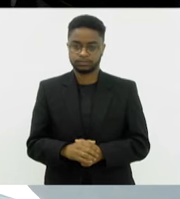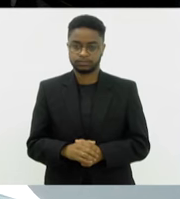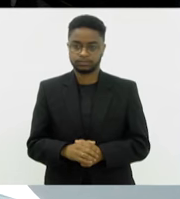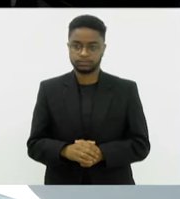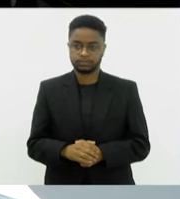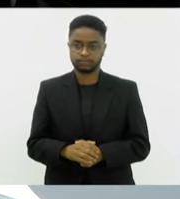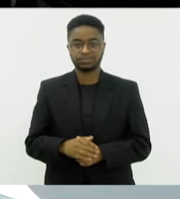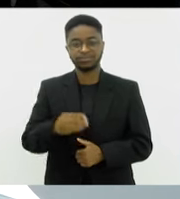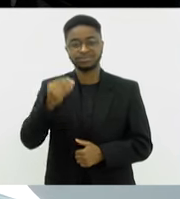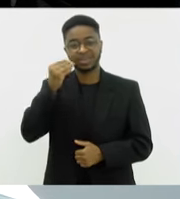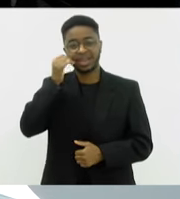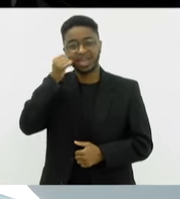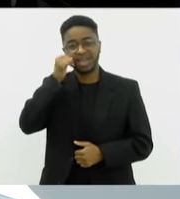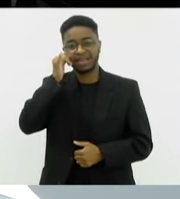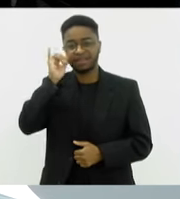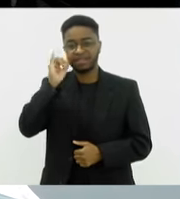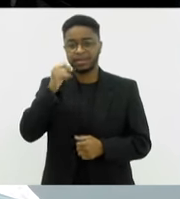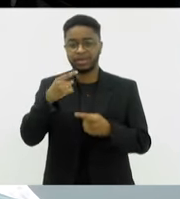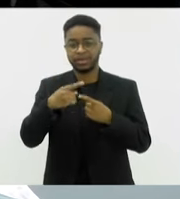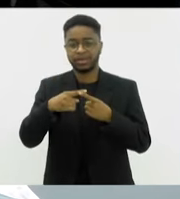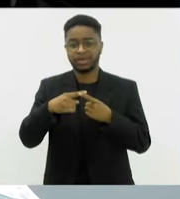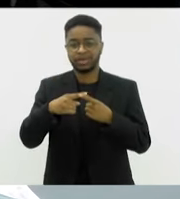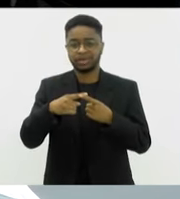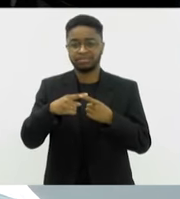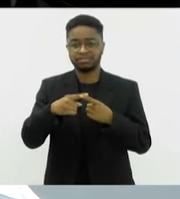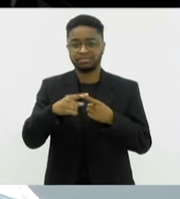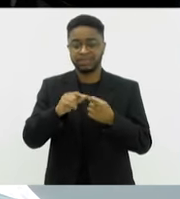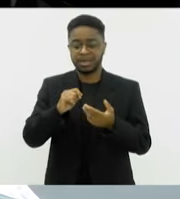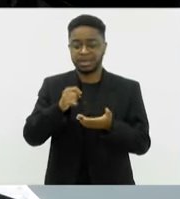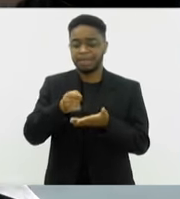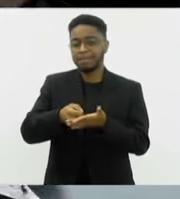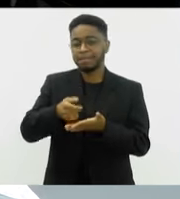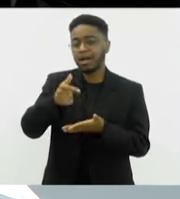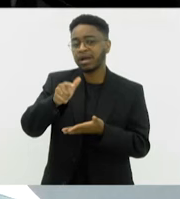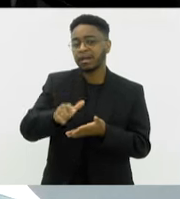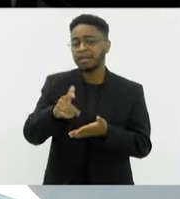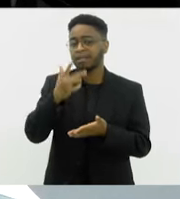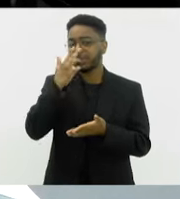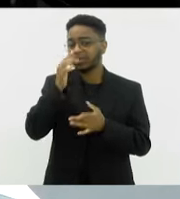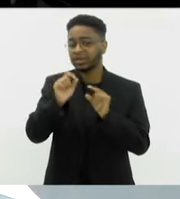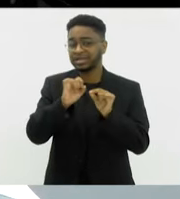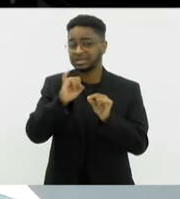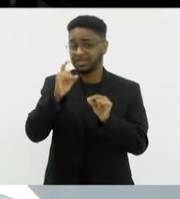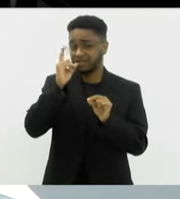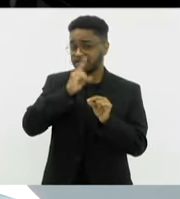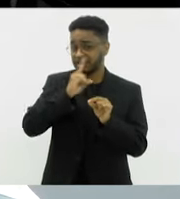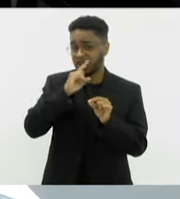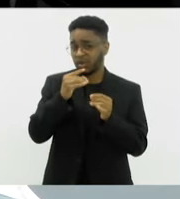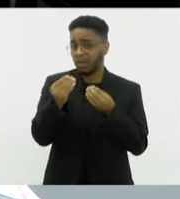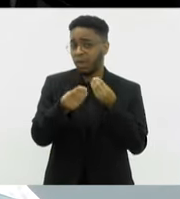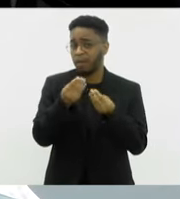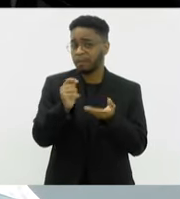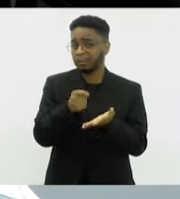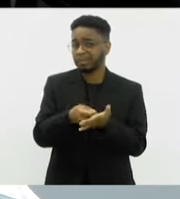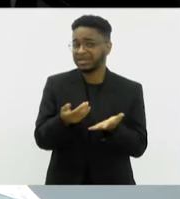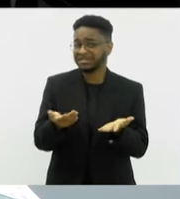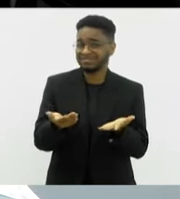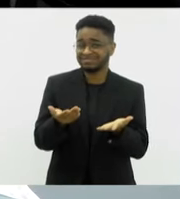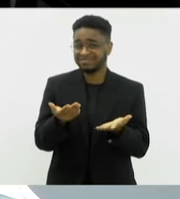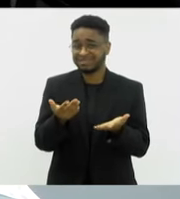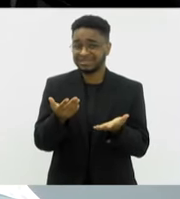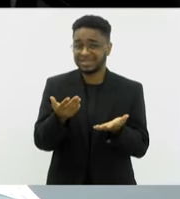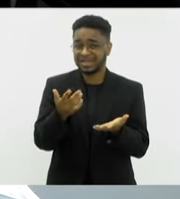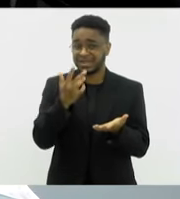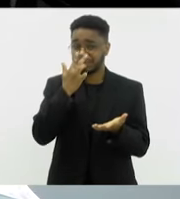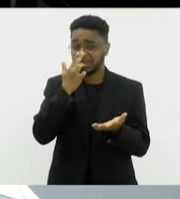Para não ficar, porque se pressupõe ressarcimento, como é que você vai ressarcir algo que é irregular? Irregular pode dar a